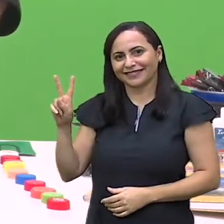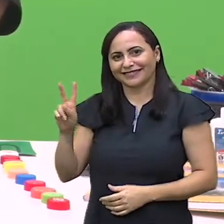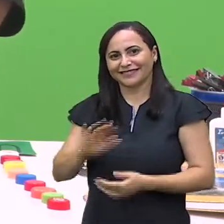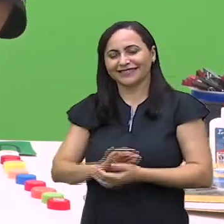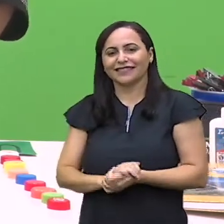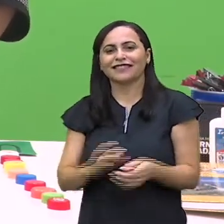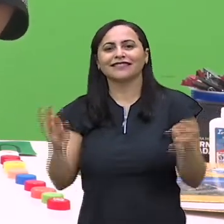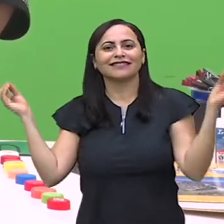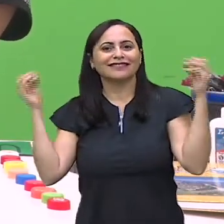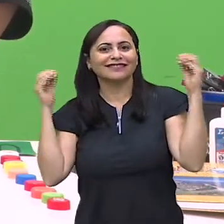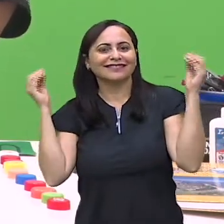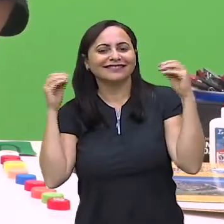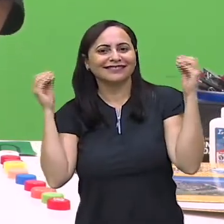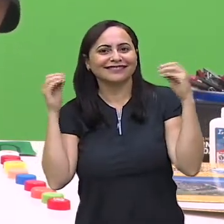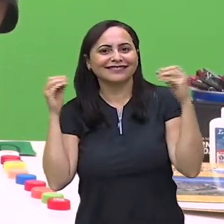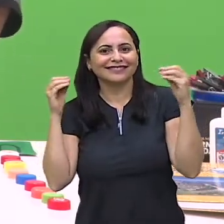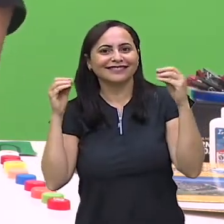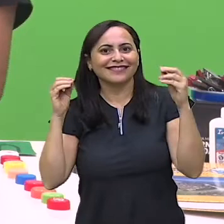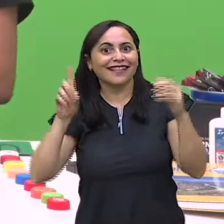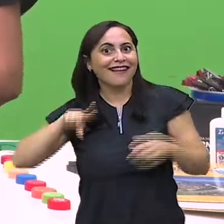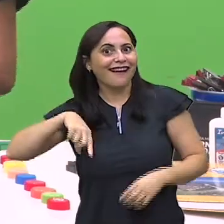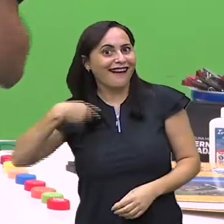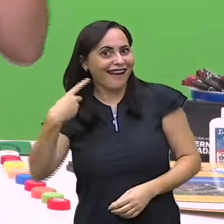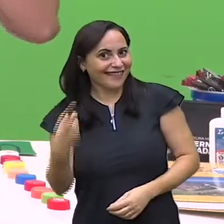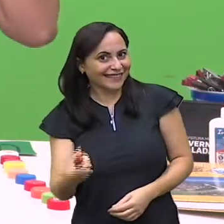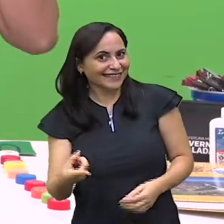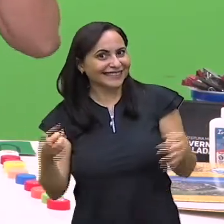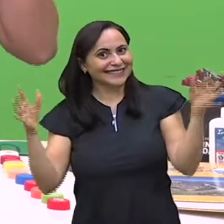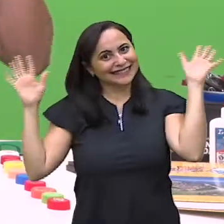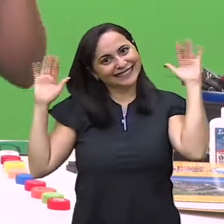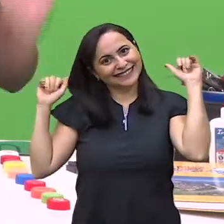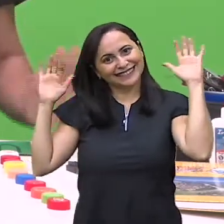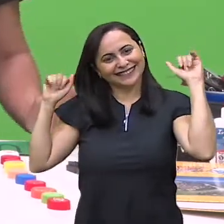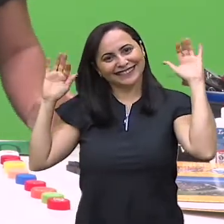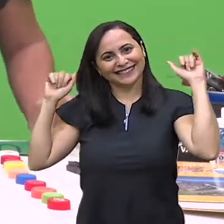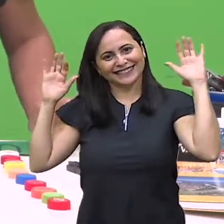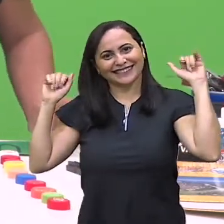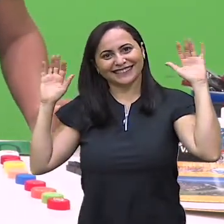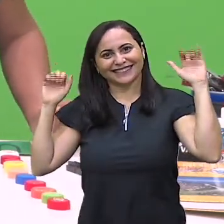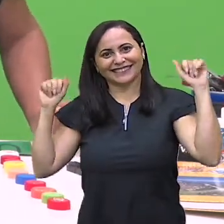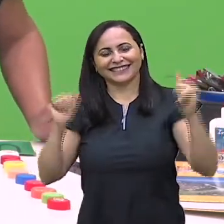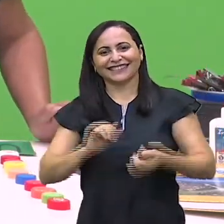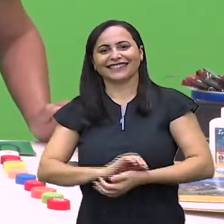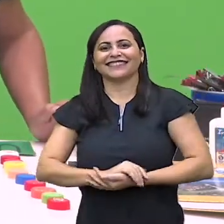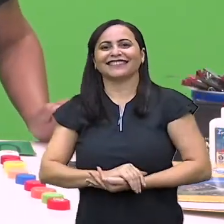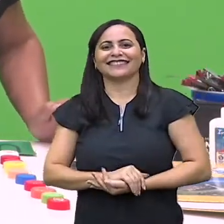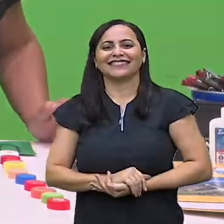Beijos! Até a próxima! Tchau! Tchau.